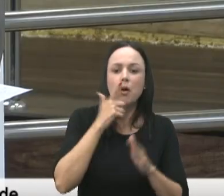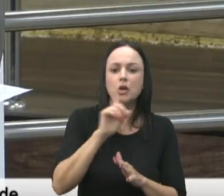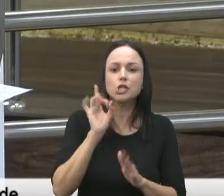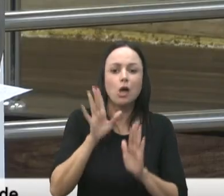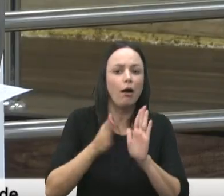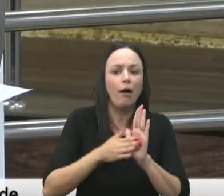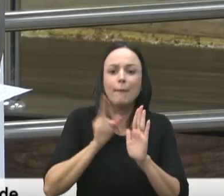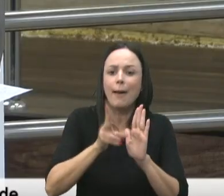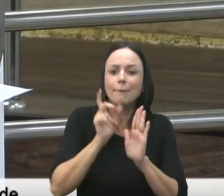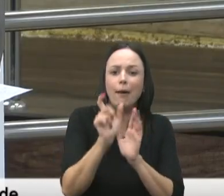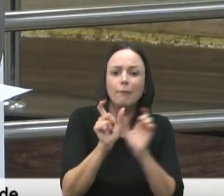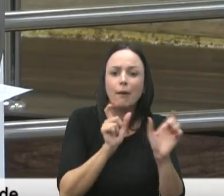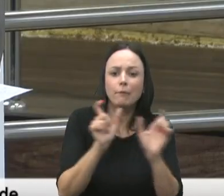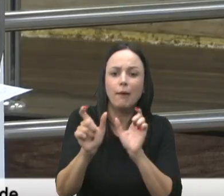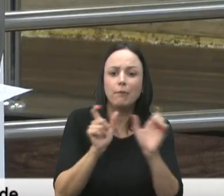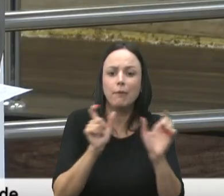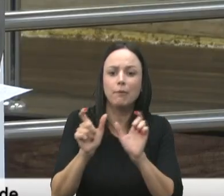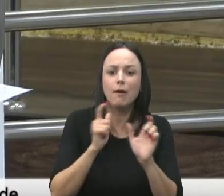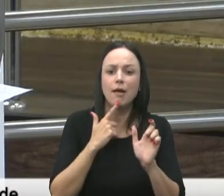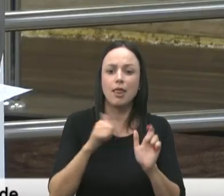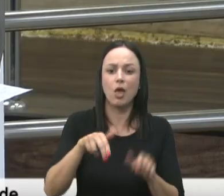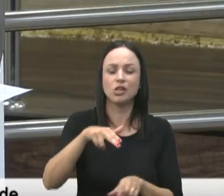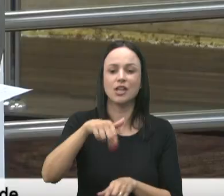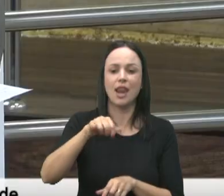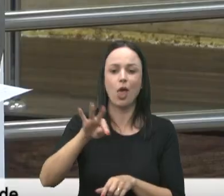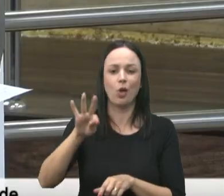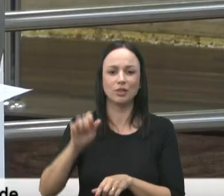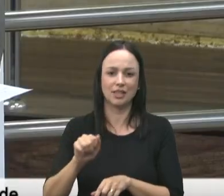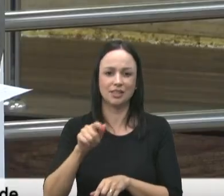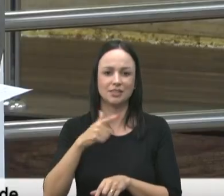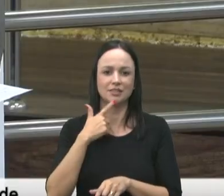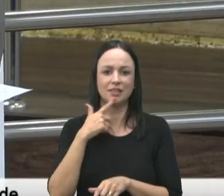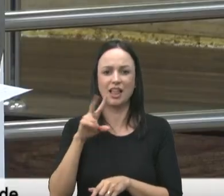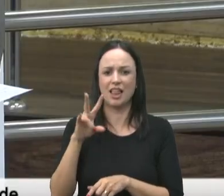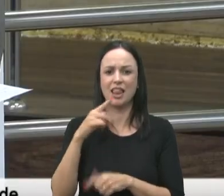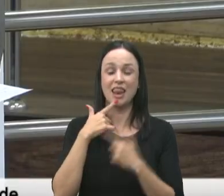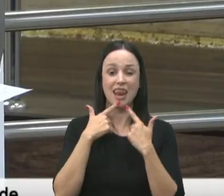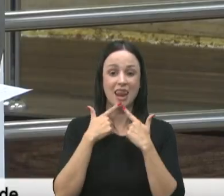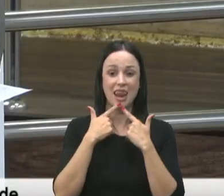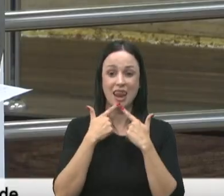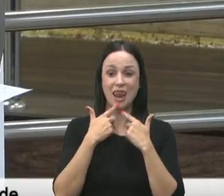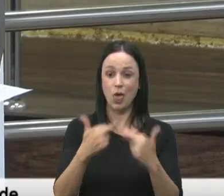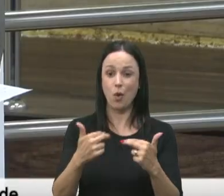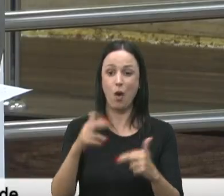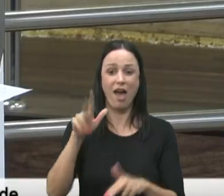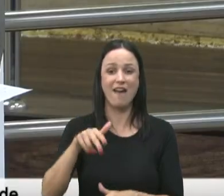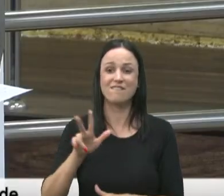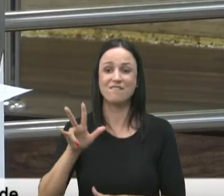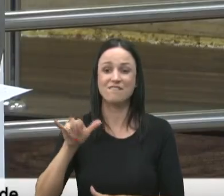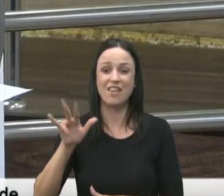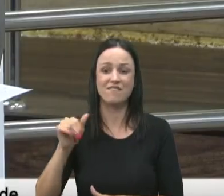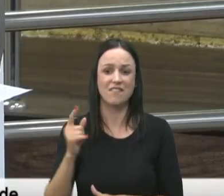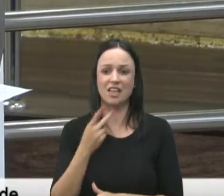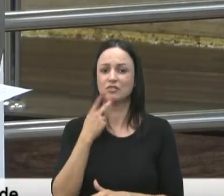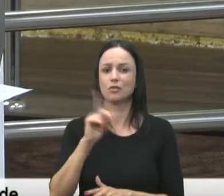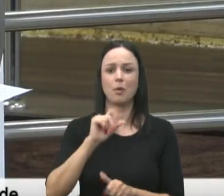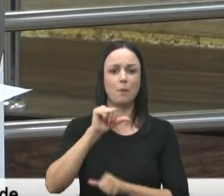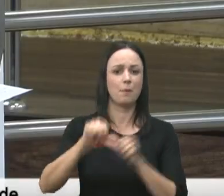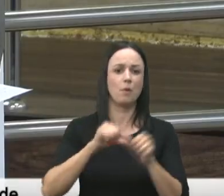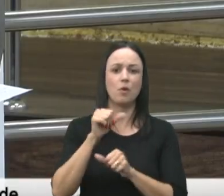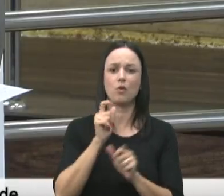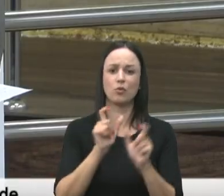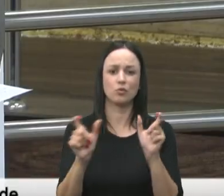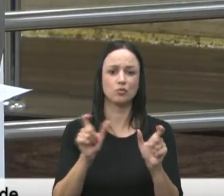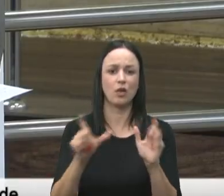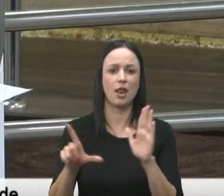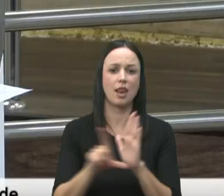Todos os projetos sobre linguagem neutra, que a Dani está certa, que a língua é viva, isso é óbvio. Você não impõe nem desimpõe uma mudança no vocabulário através